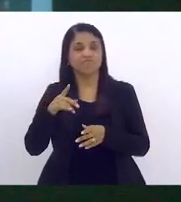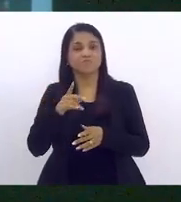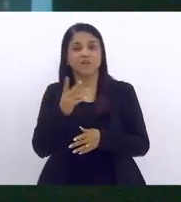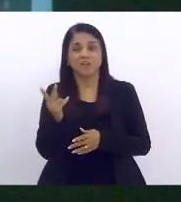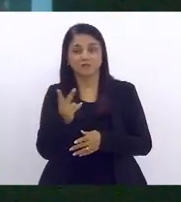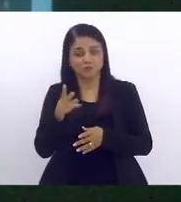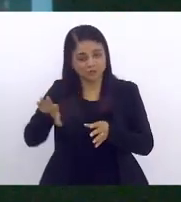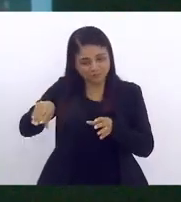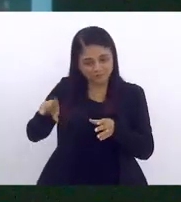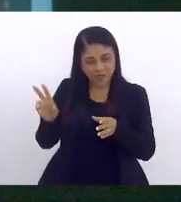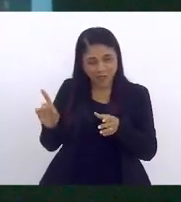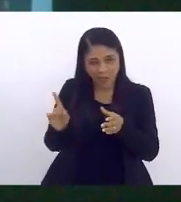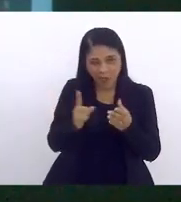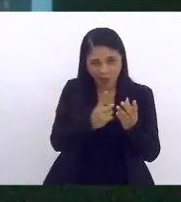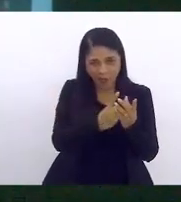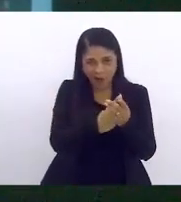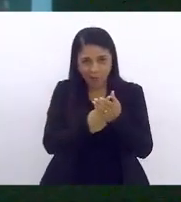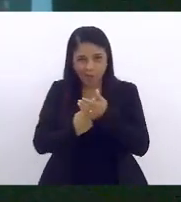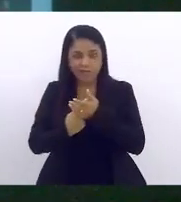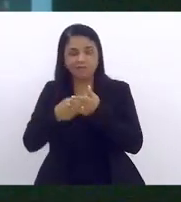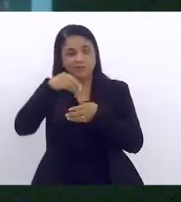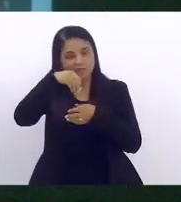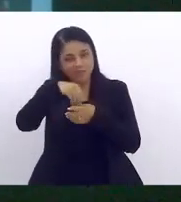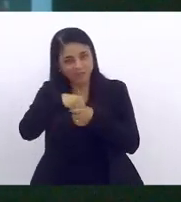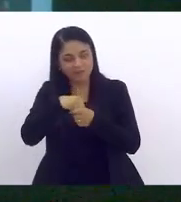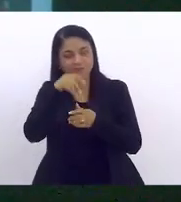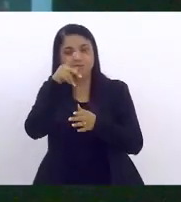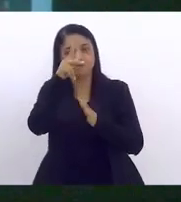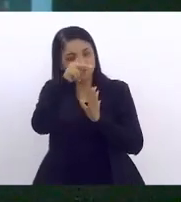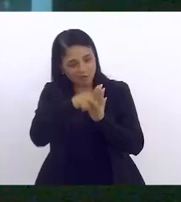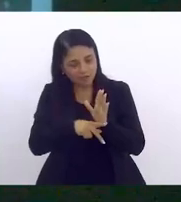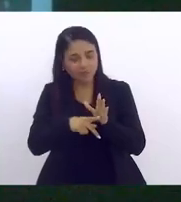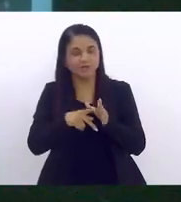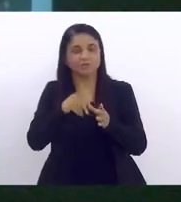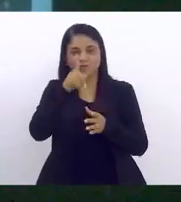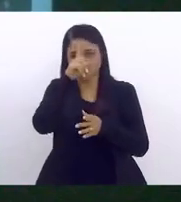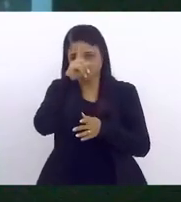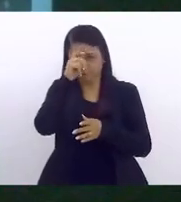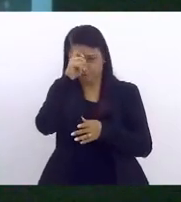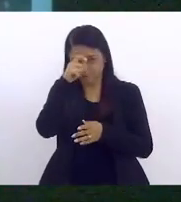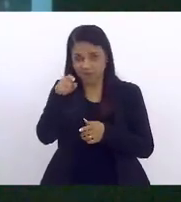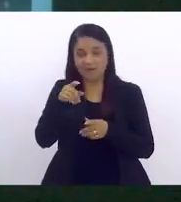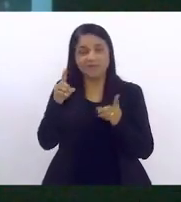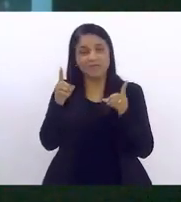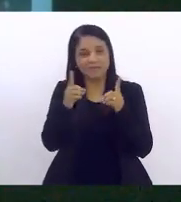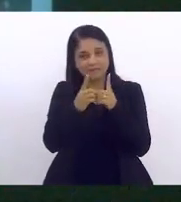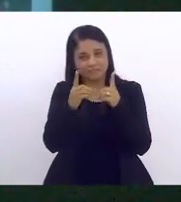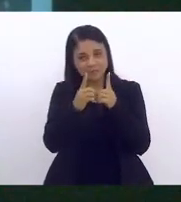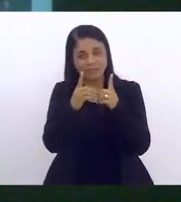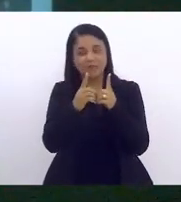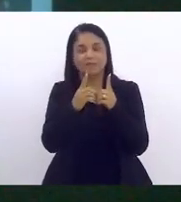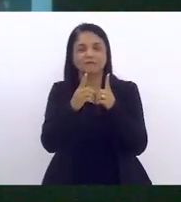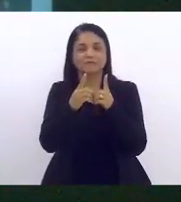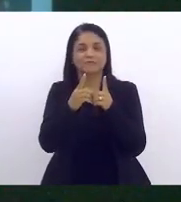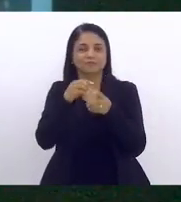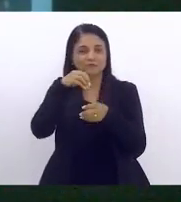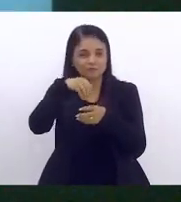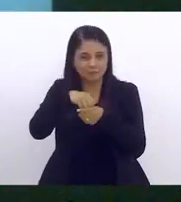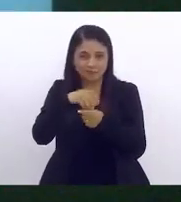de formalização do projeto na instituição, e alguns atendimentos que essas mulheres faziam lá na